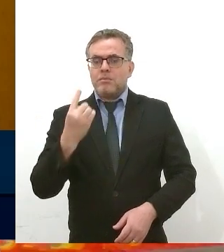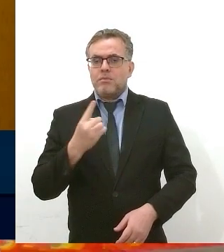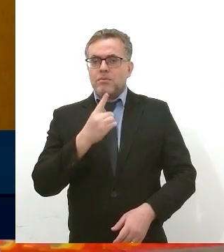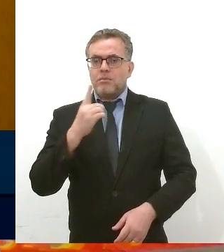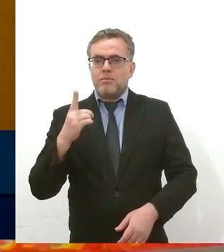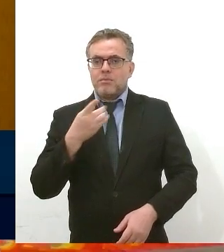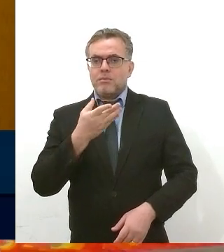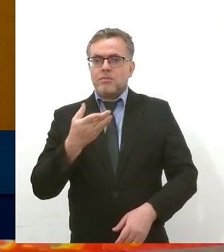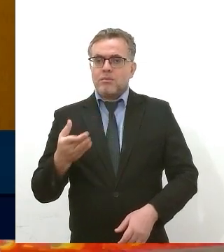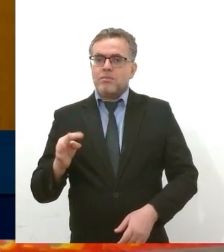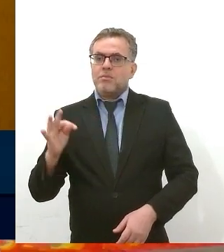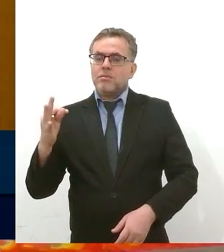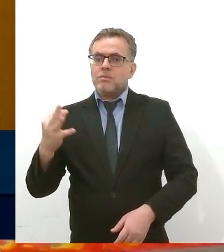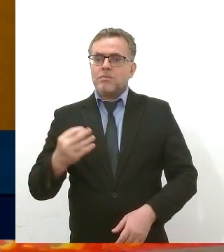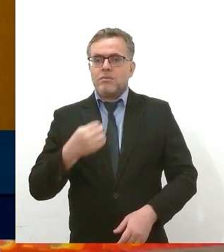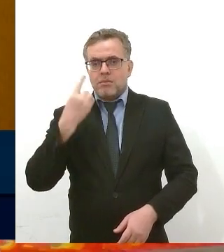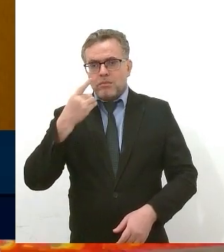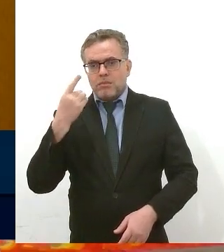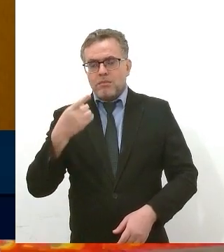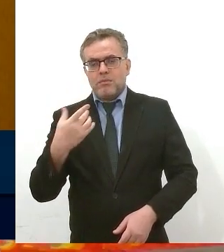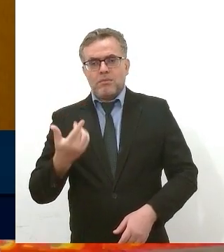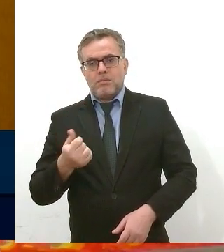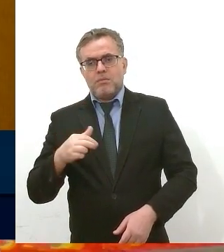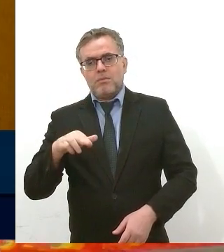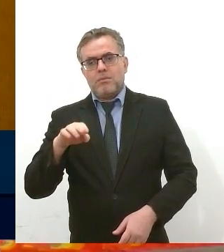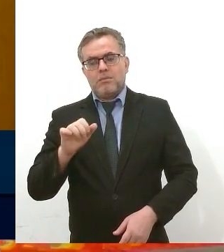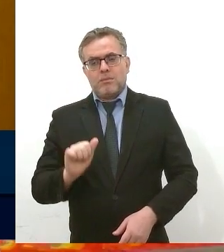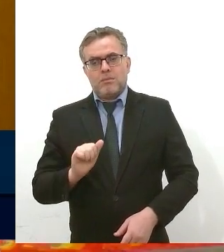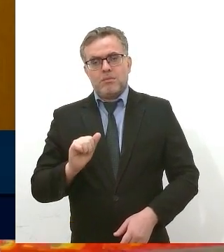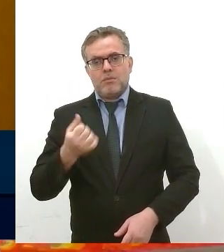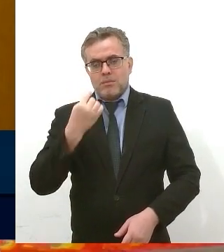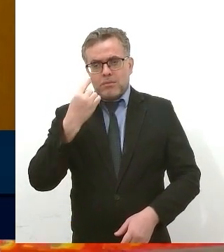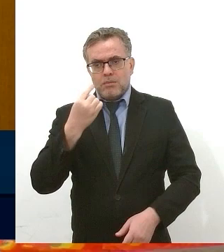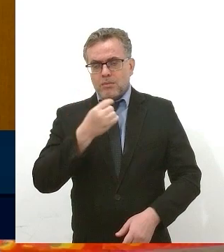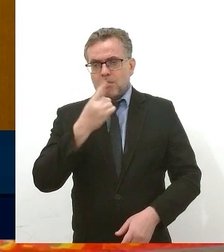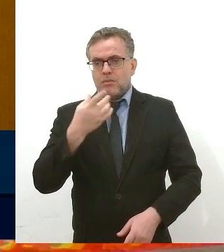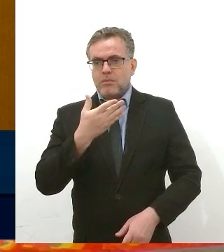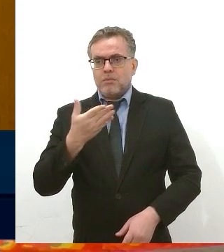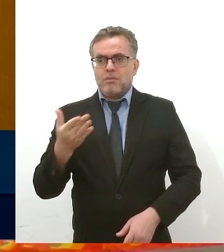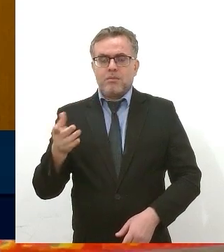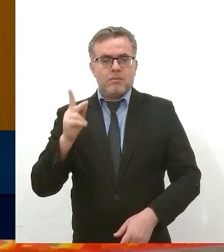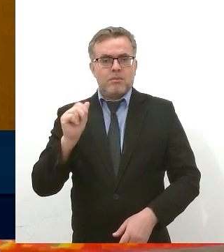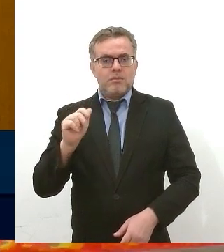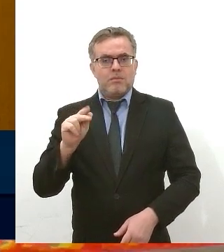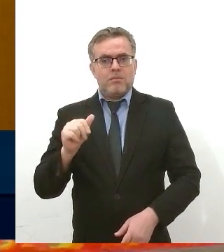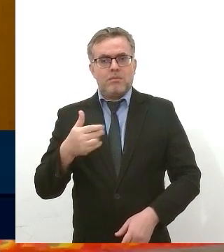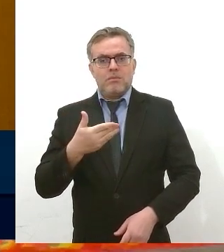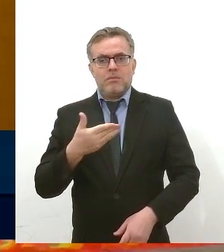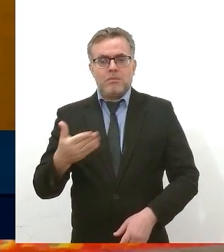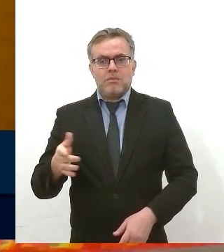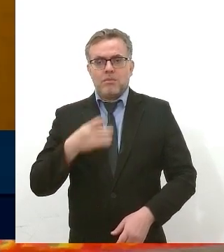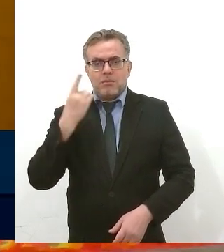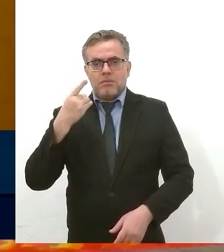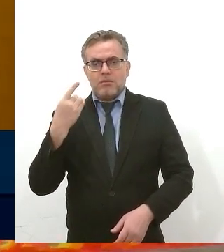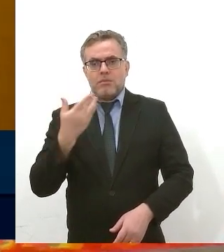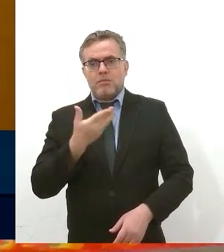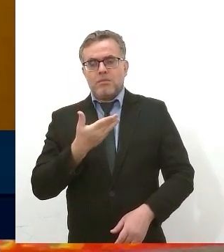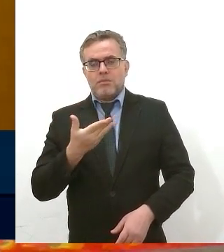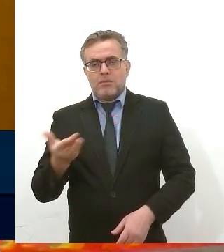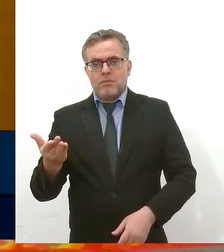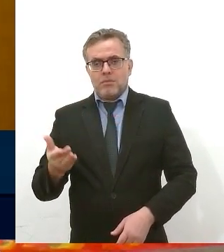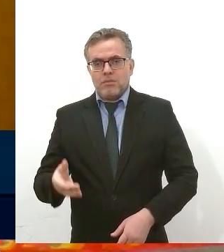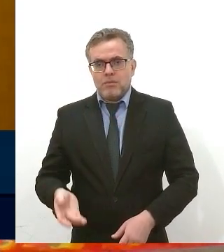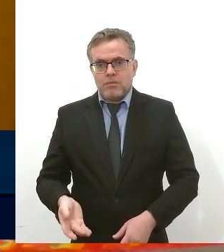Áurea Ribeiro. Bom dia, deputado Cacá. E bom dia, deputado Dr. Samuel, que acabou de